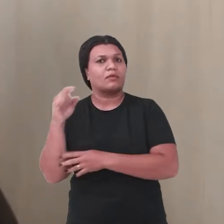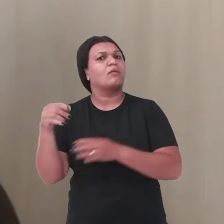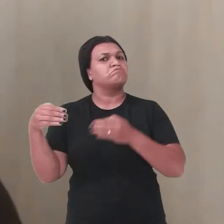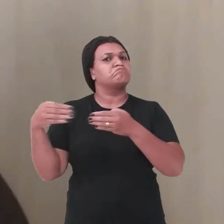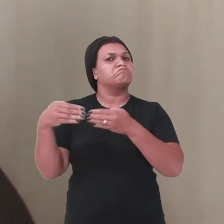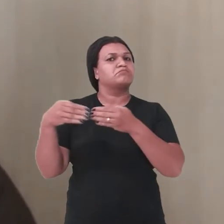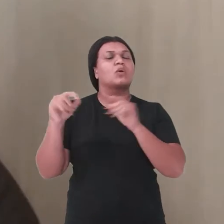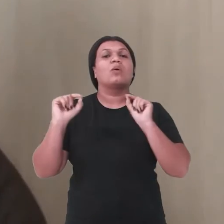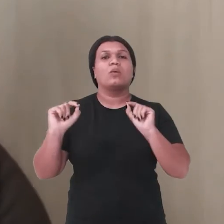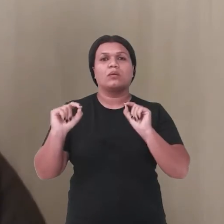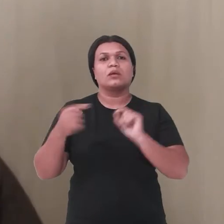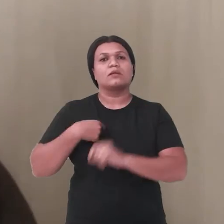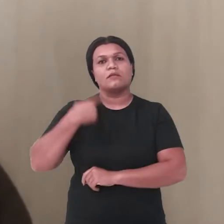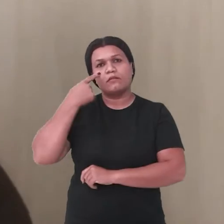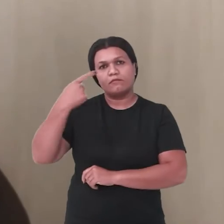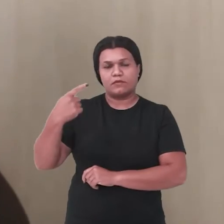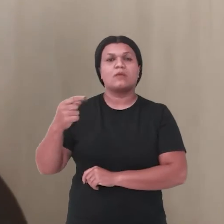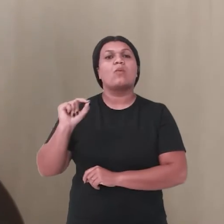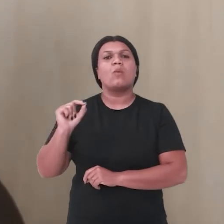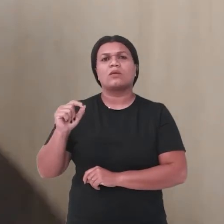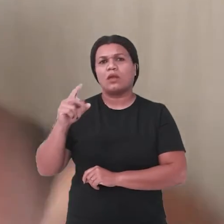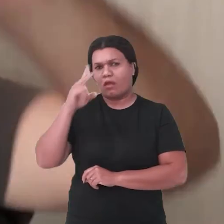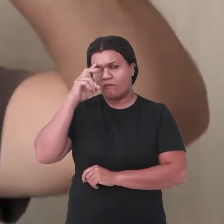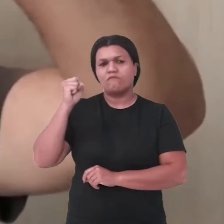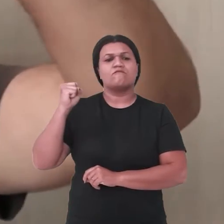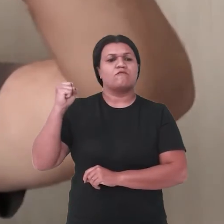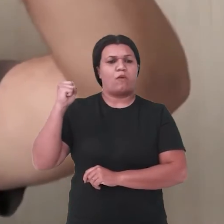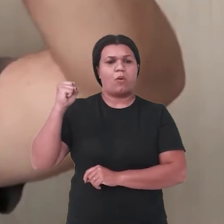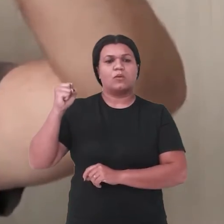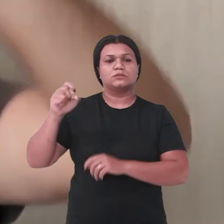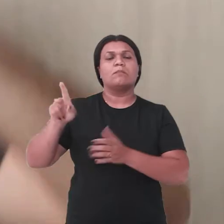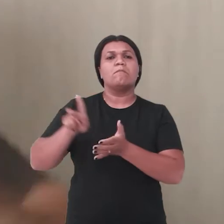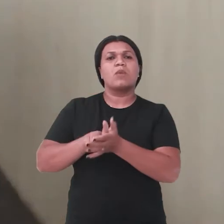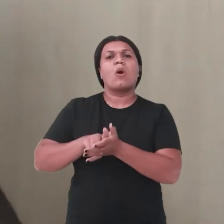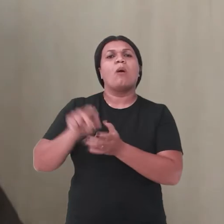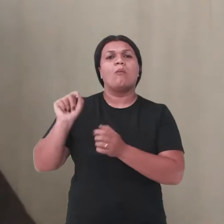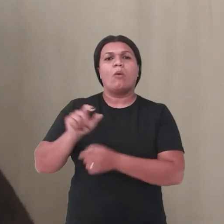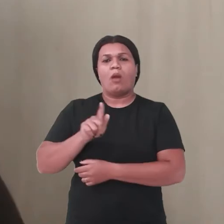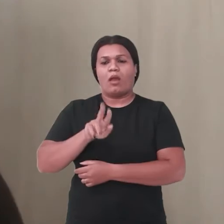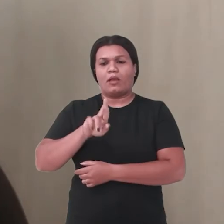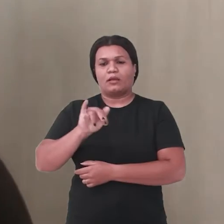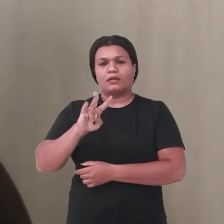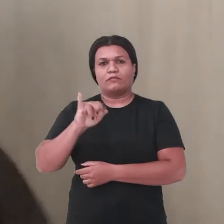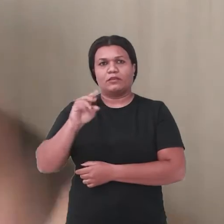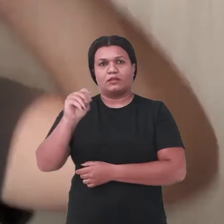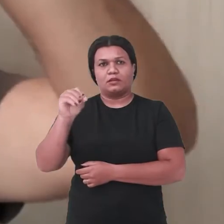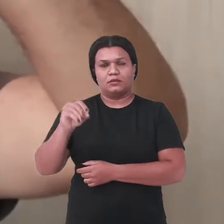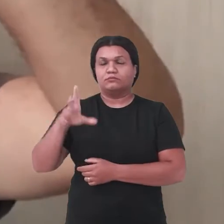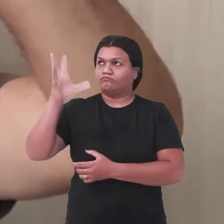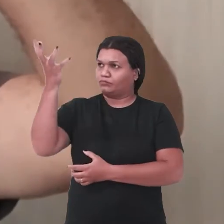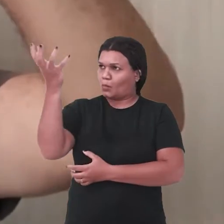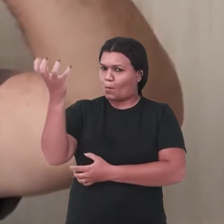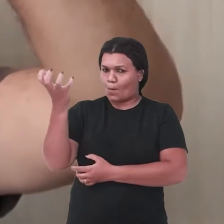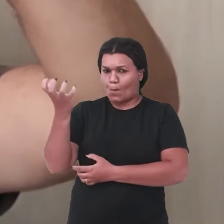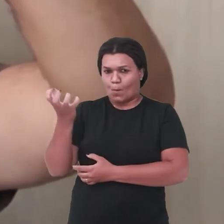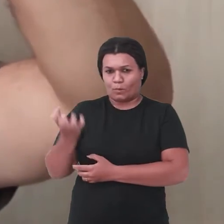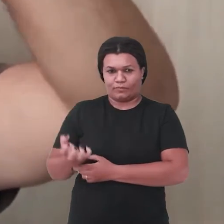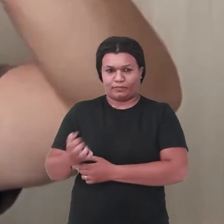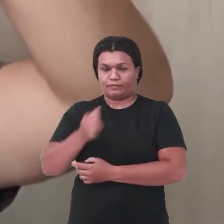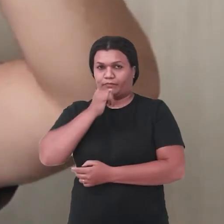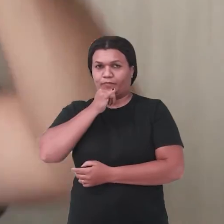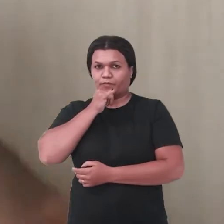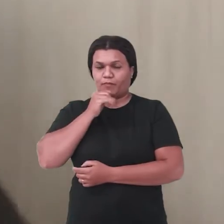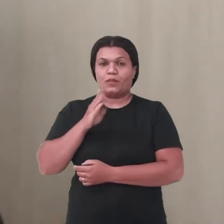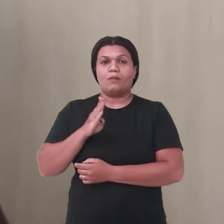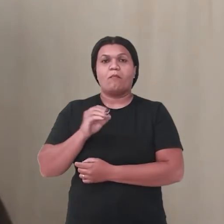que, considerando a força da gravidade, que é aquela força que atrai, né, as coisas para o centro da Terra. Por exemplo, se eu solto a minha